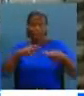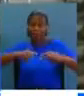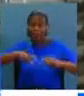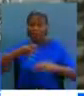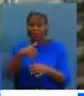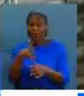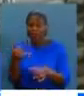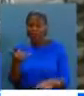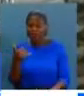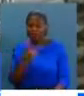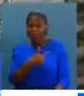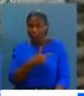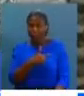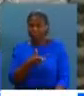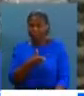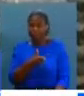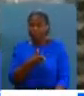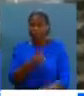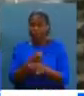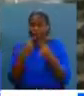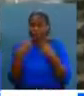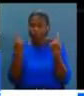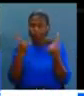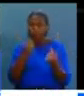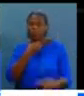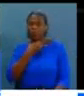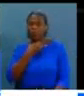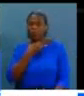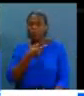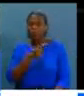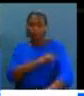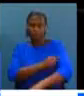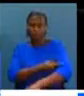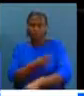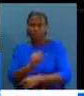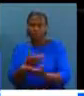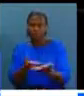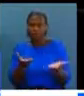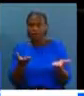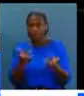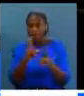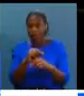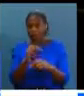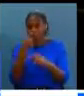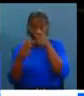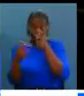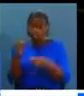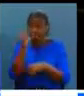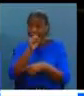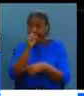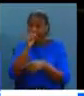de Tarrafal, porque divulga a morna, potencia novos